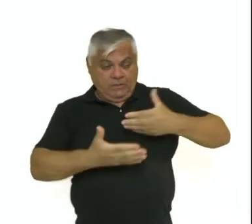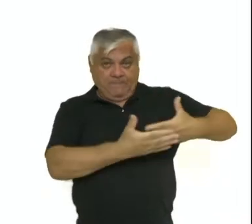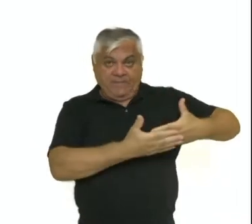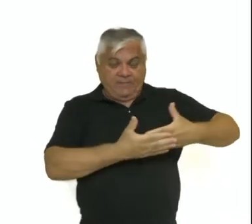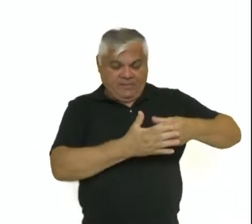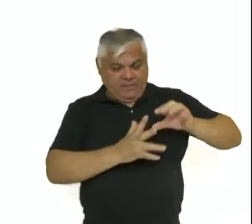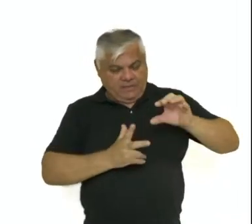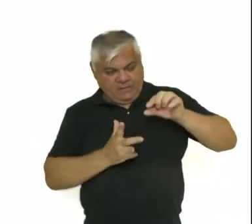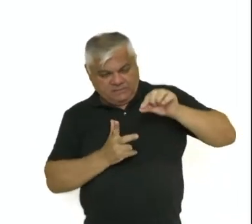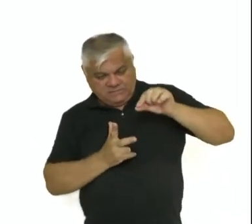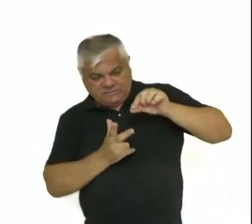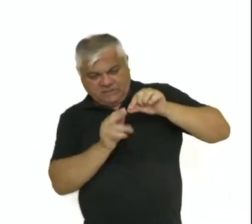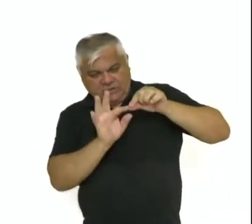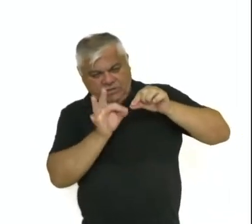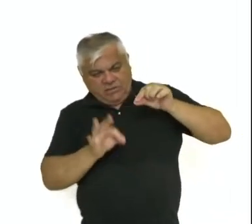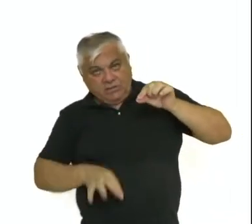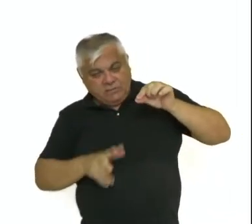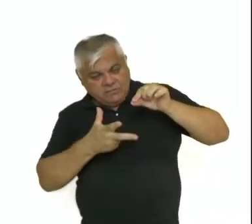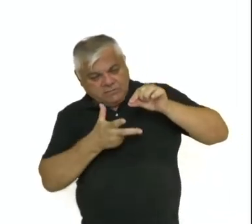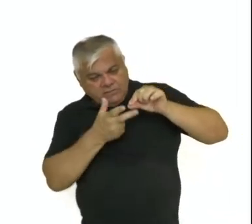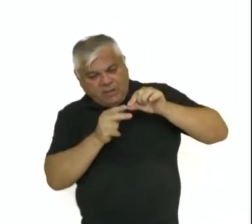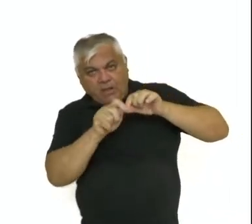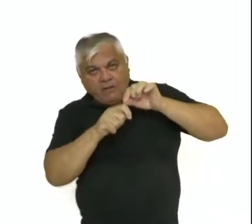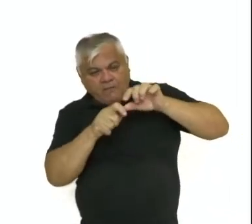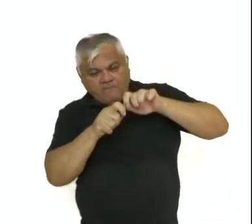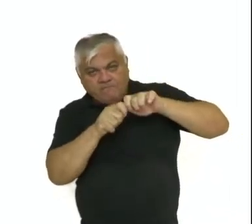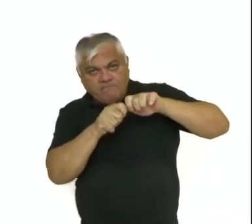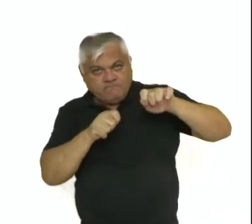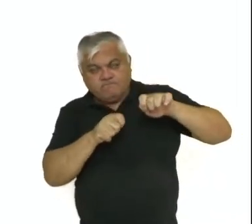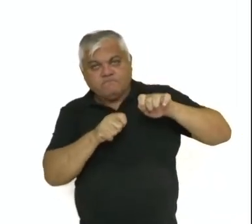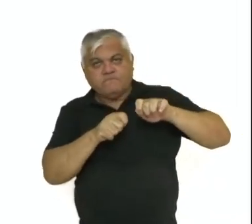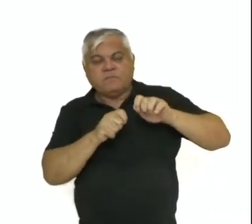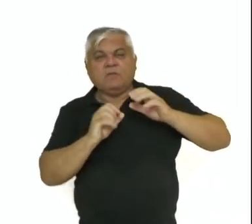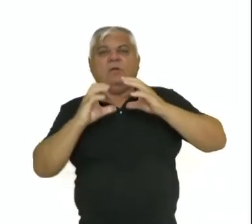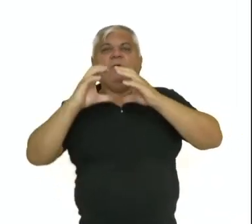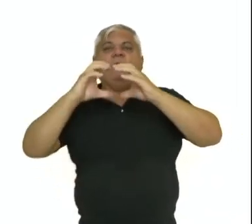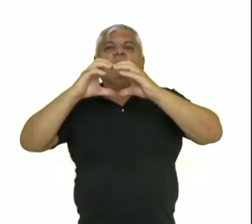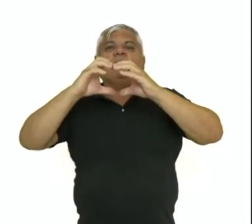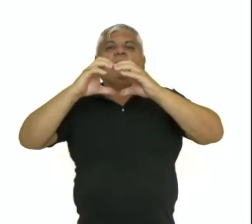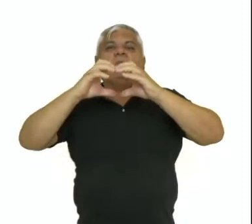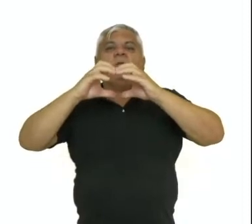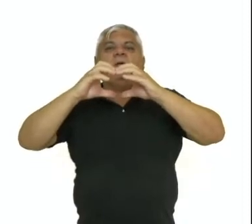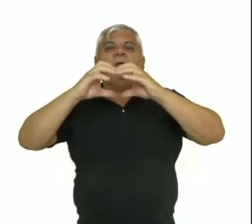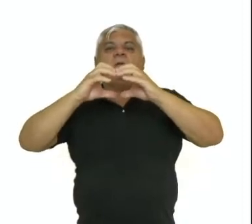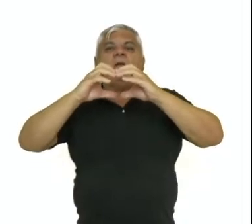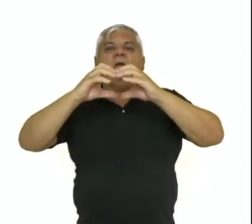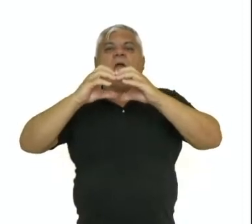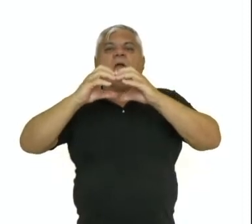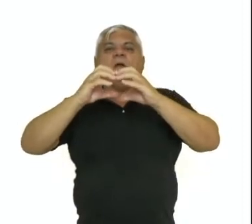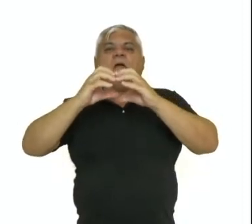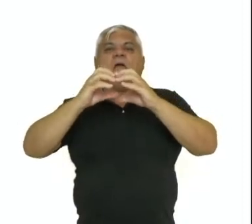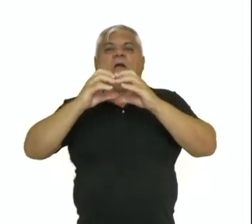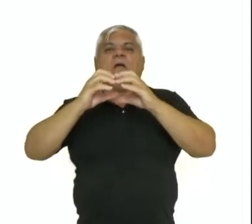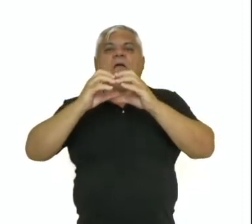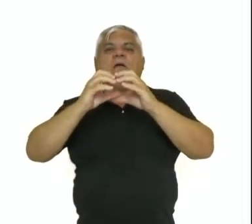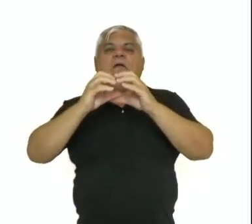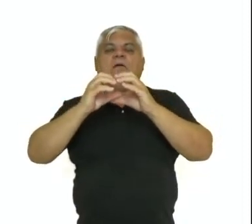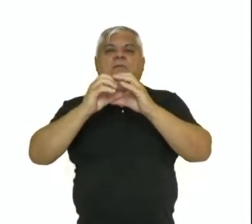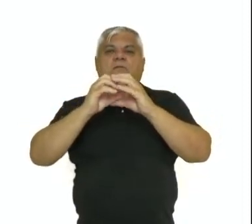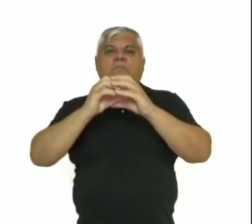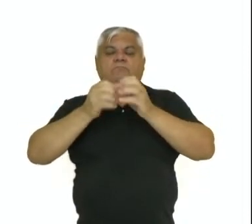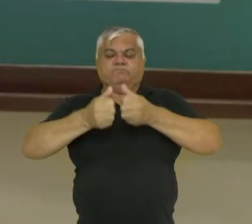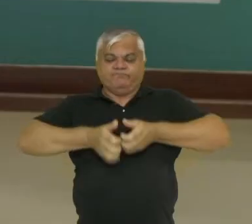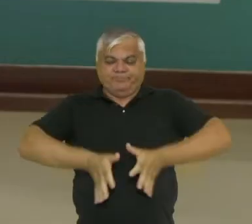será cortado. Depois do nascimento, o útero volta a se contrair para a expulsão